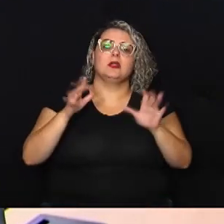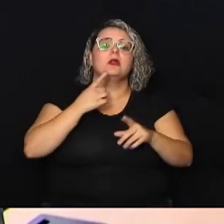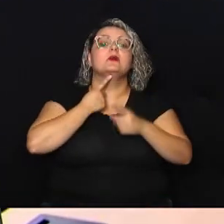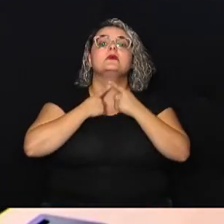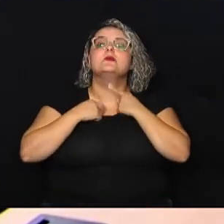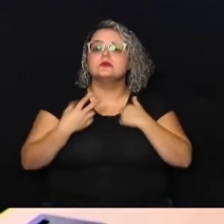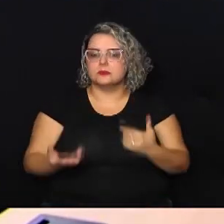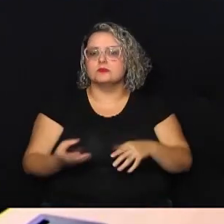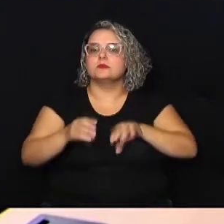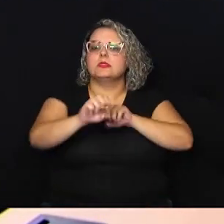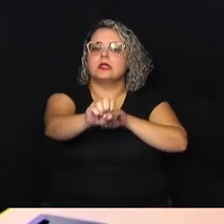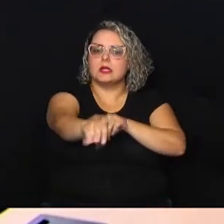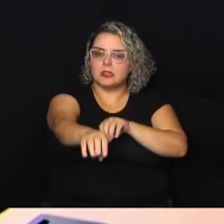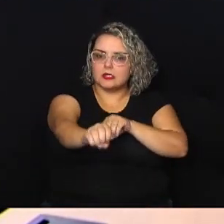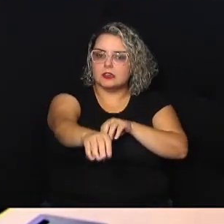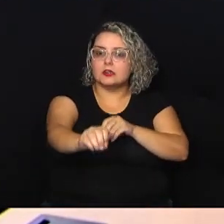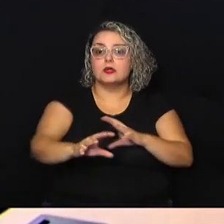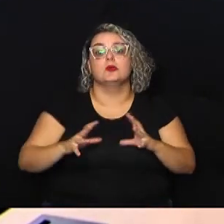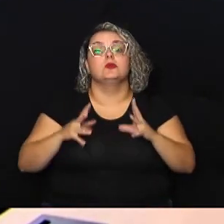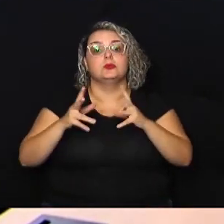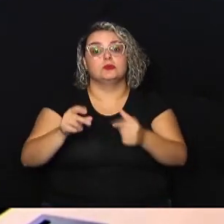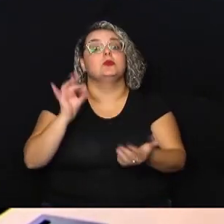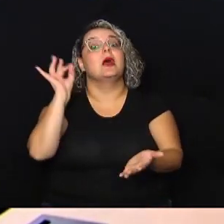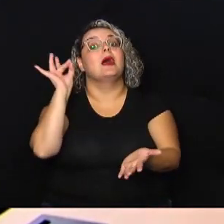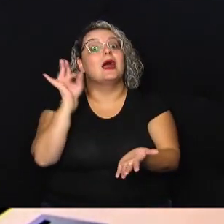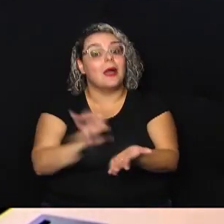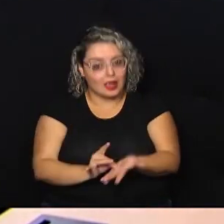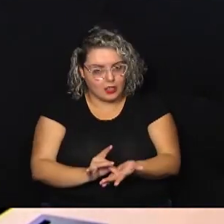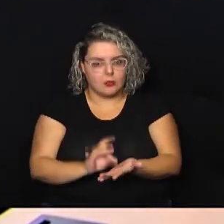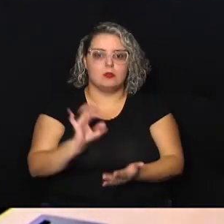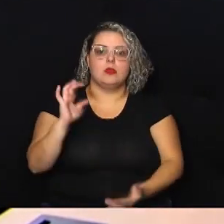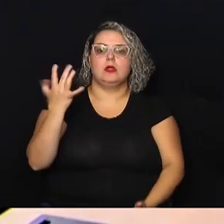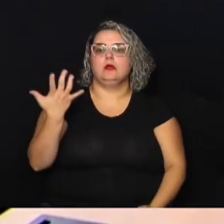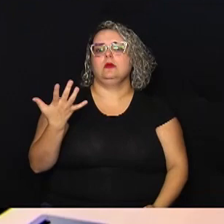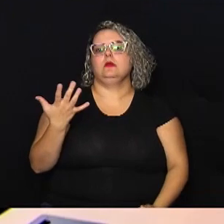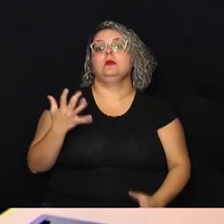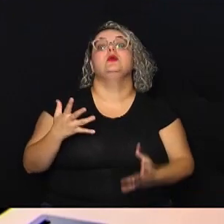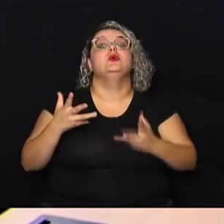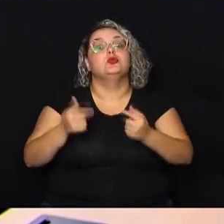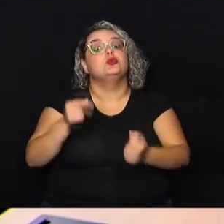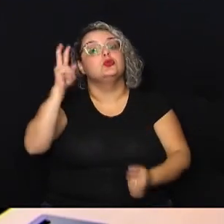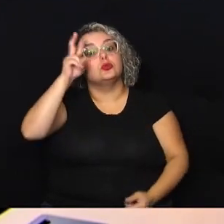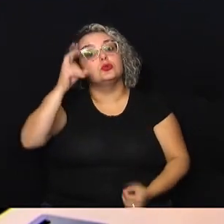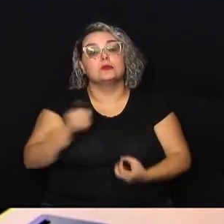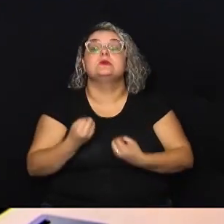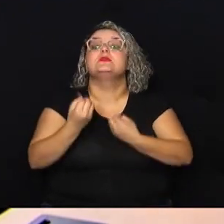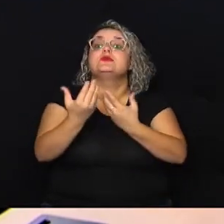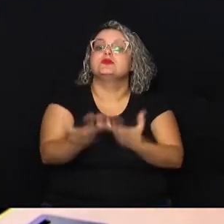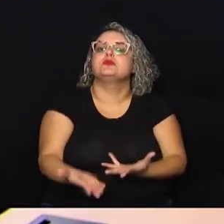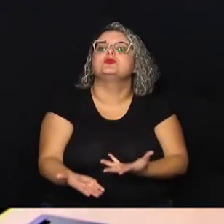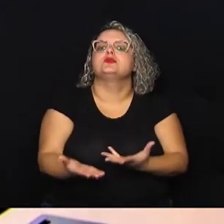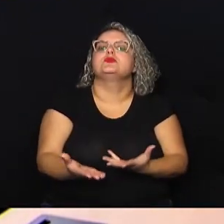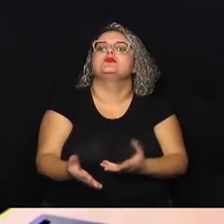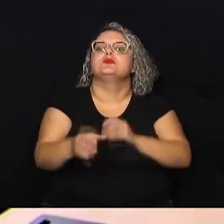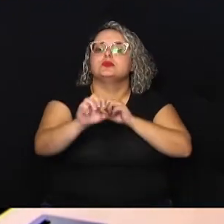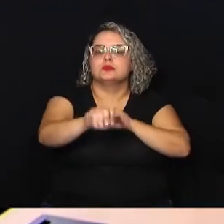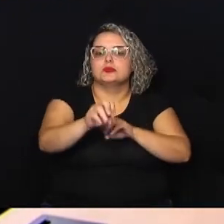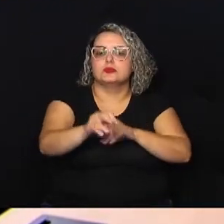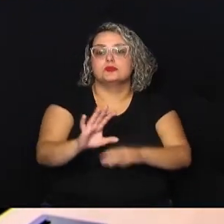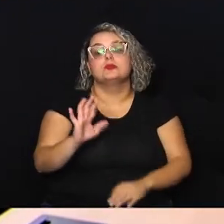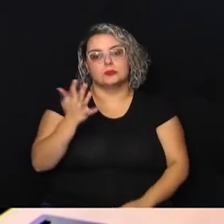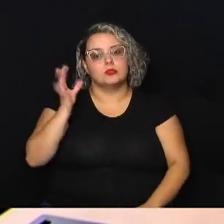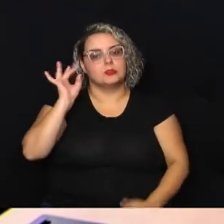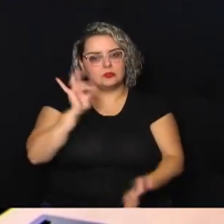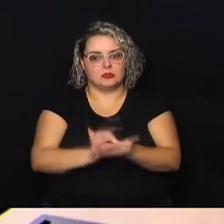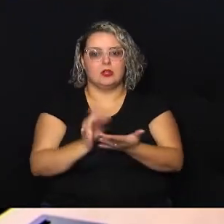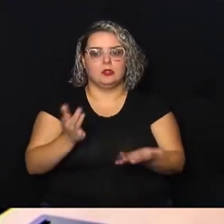para ensinar aquilo que realmente aconteceu, aquilo que a história nos diz e aconteceu.